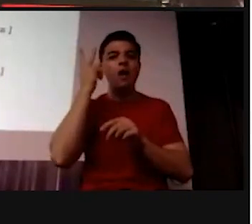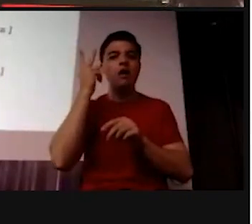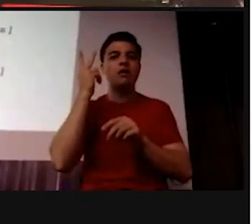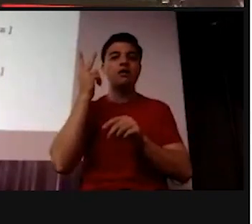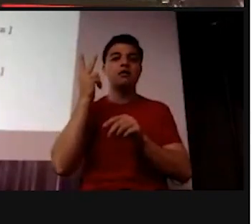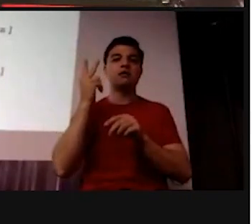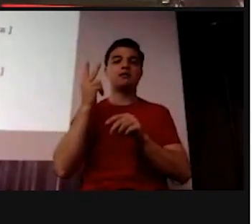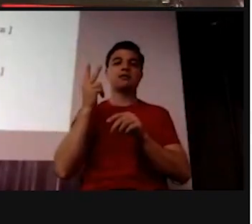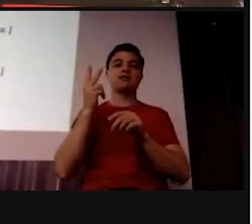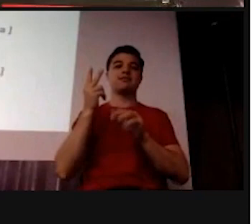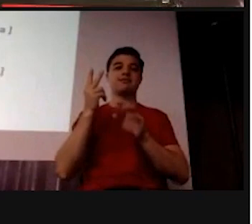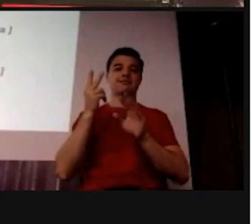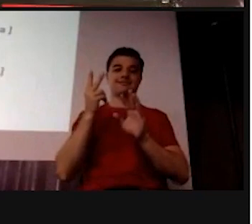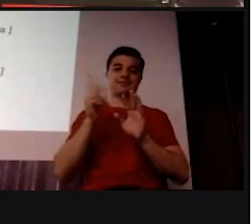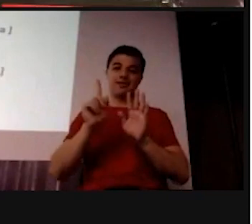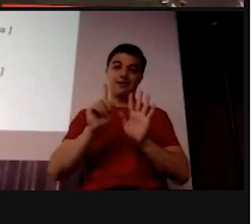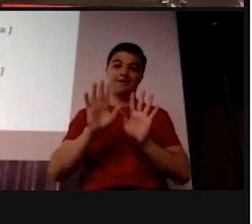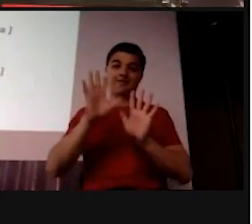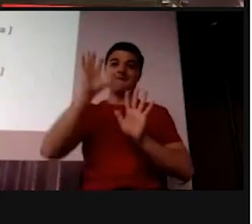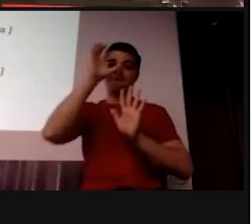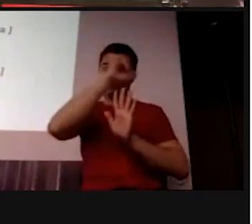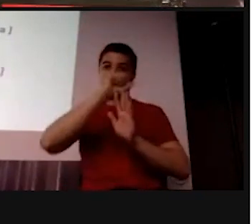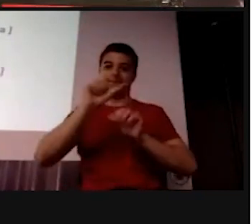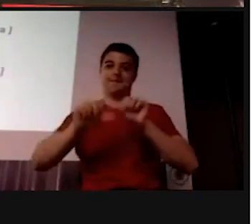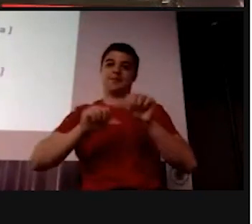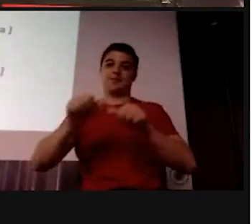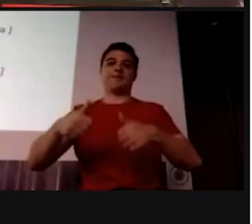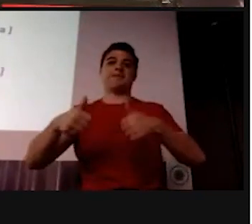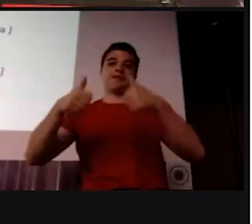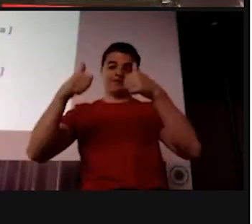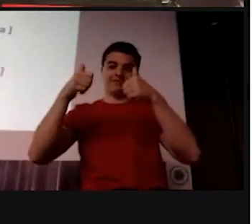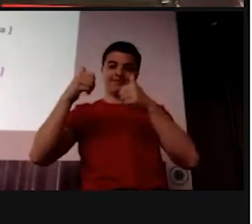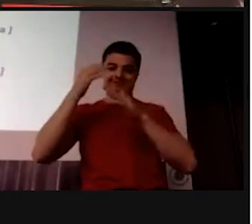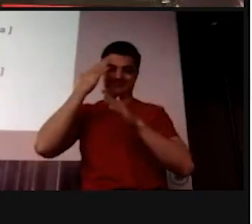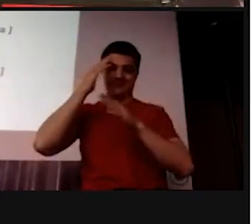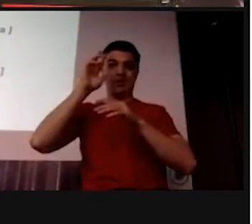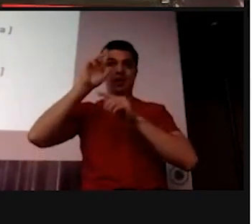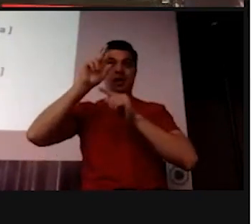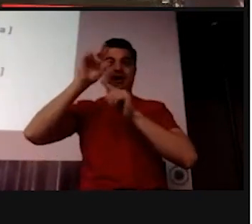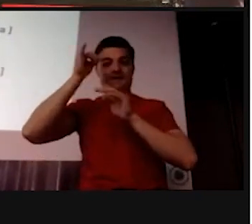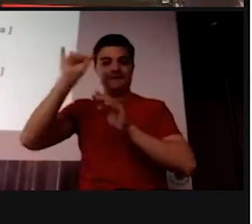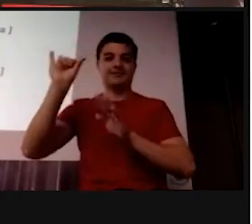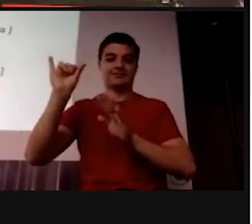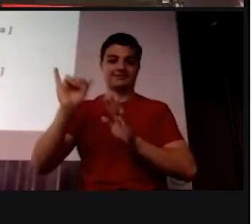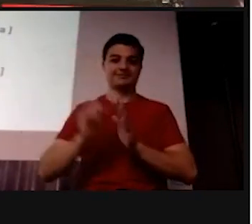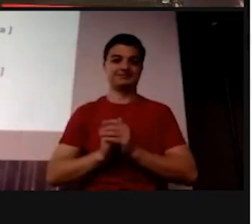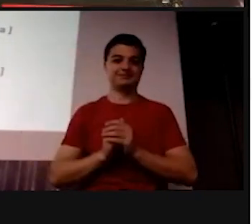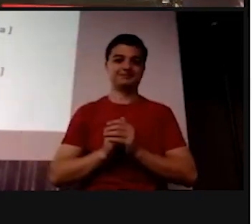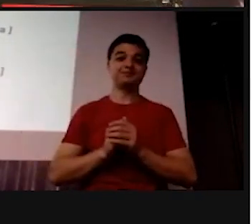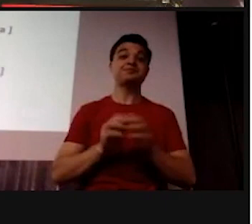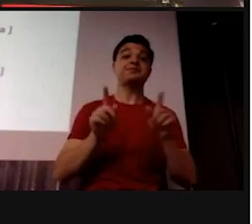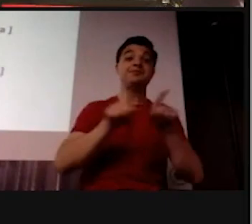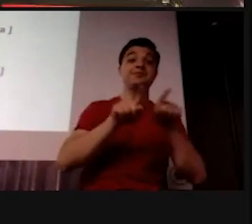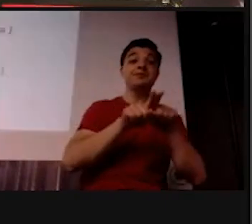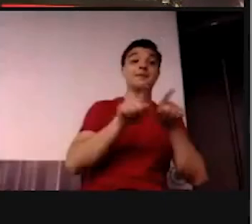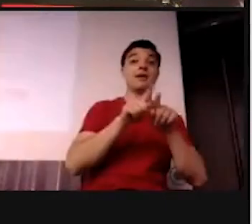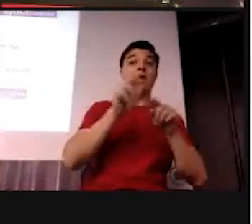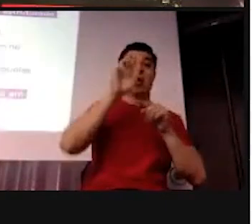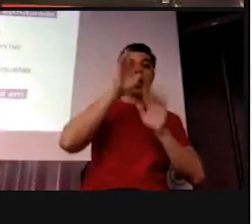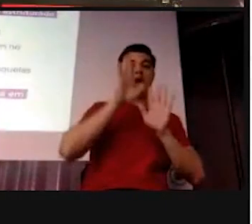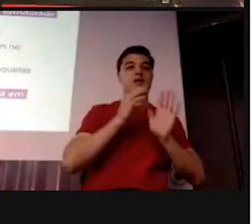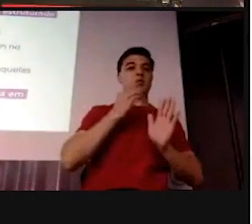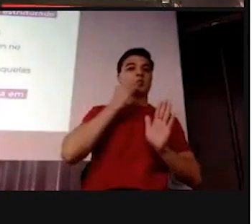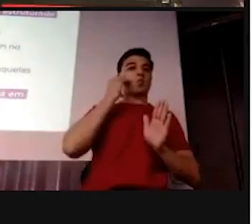para o mundo de mais transparência. Talvez esse seja o desafio maior para quem é aí líder e para quem é também profissional de